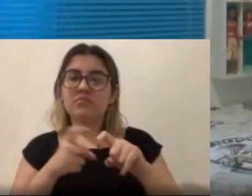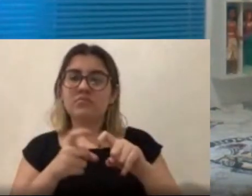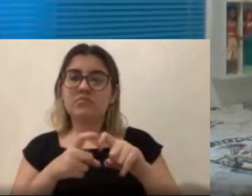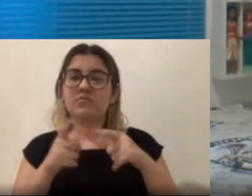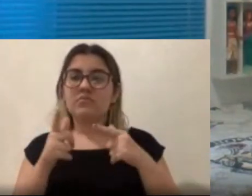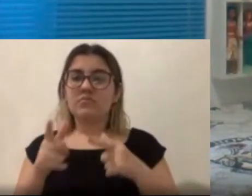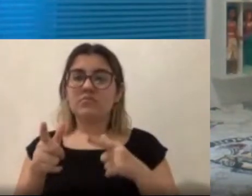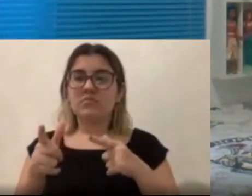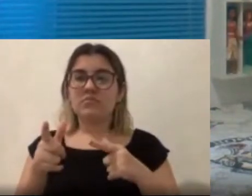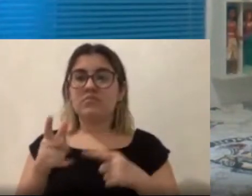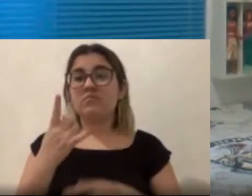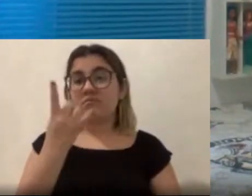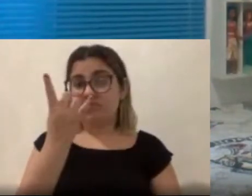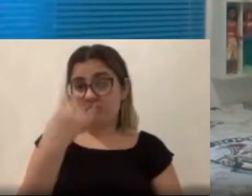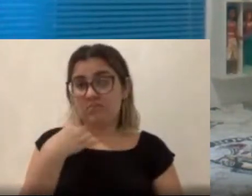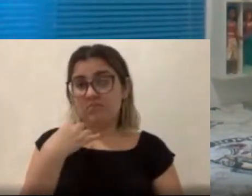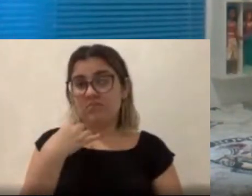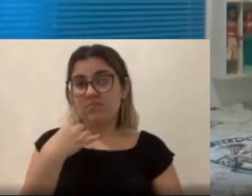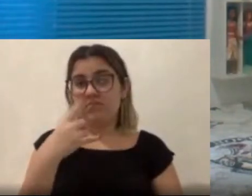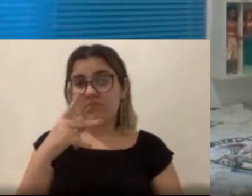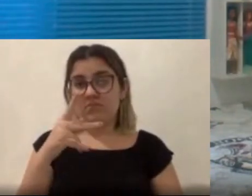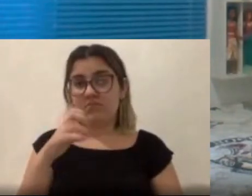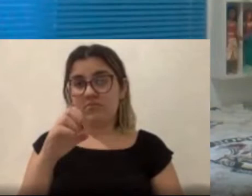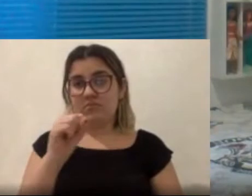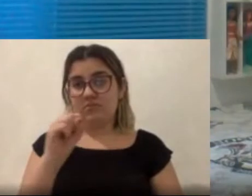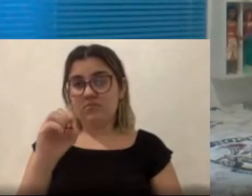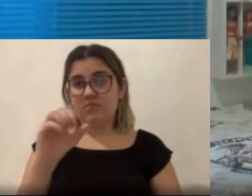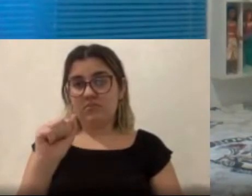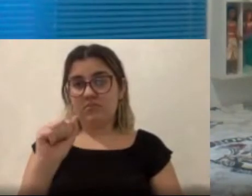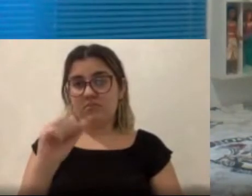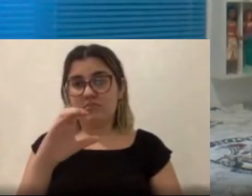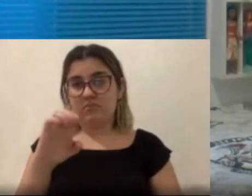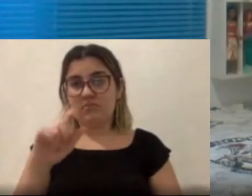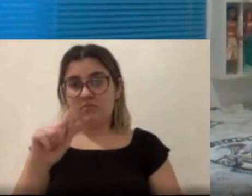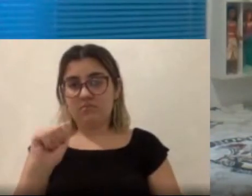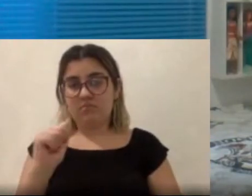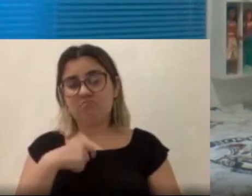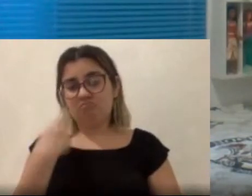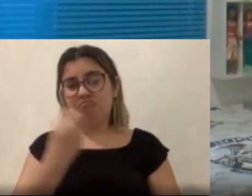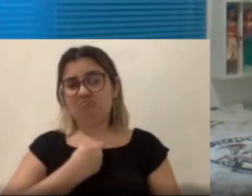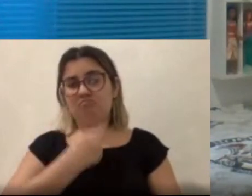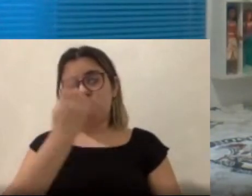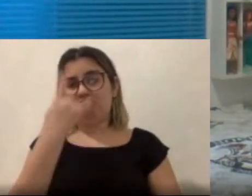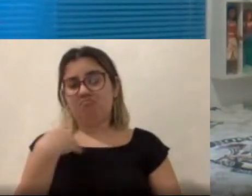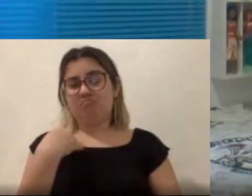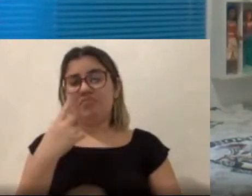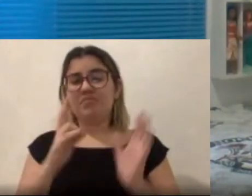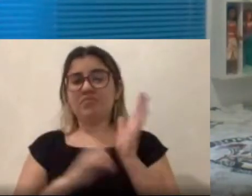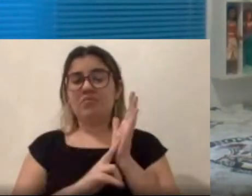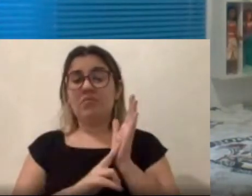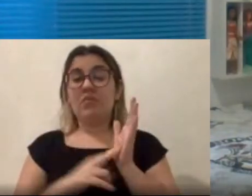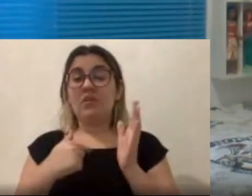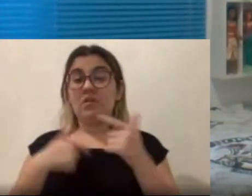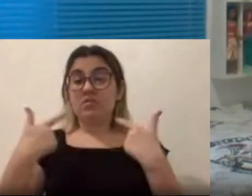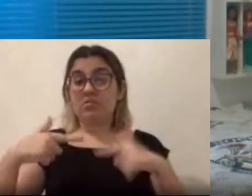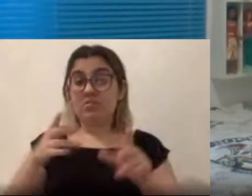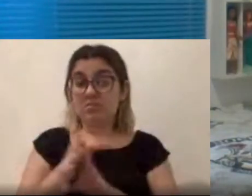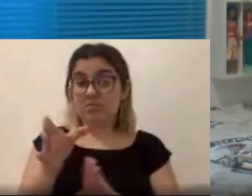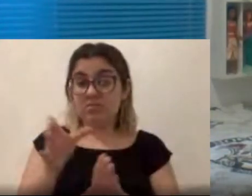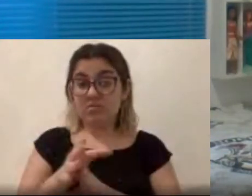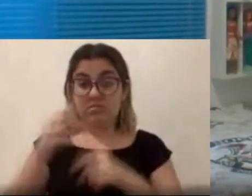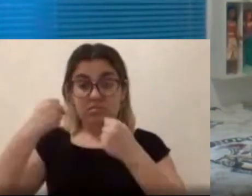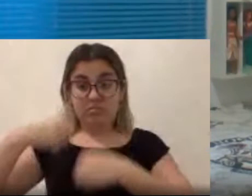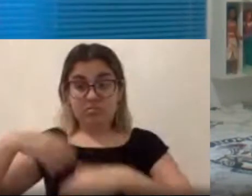cega. Eu me considero cego. Eu trabalho com consultoria em audiodescrição desde 2017,